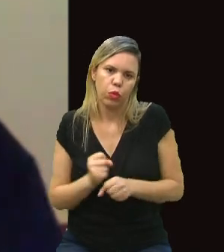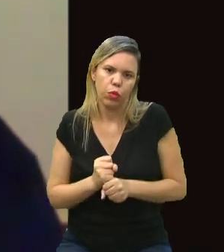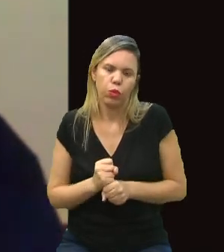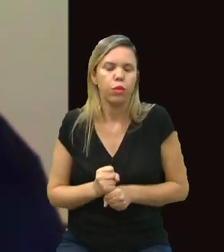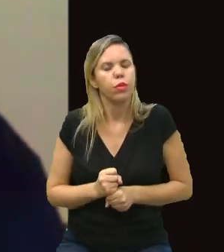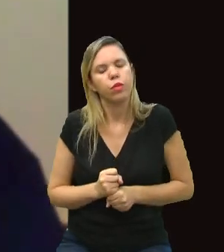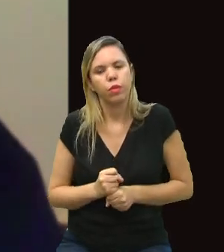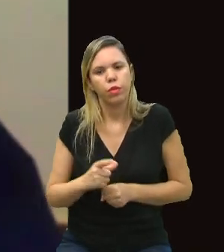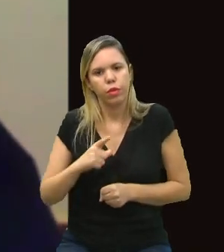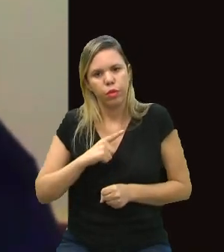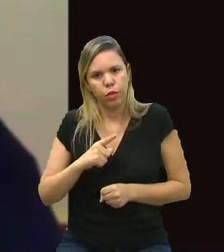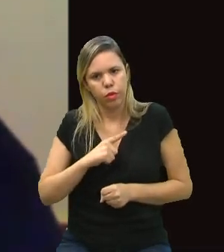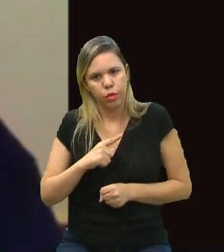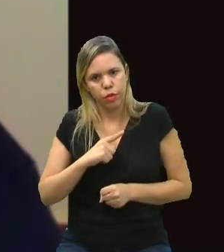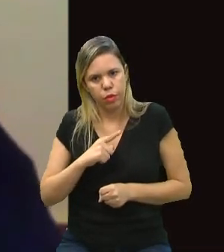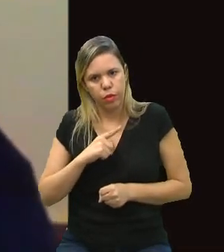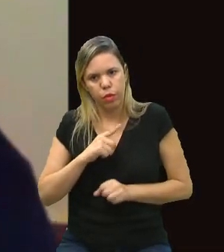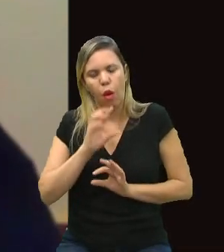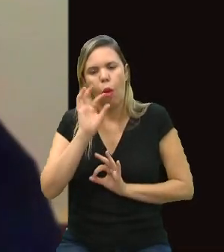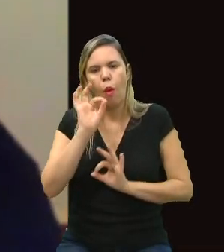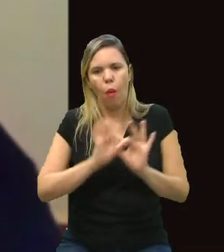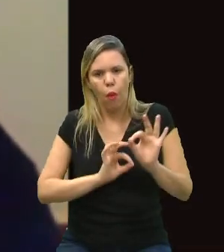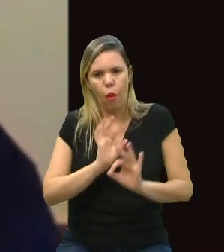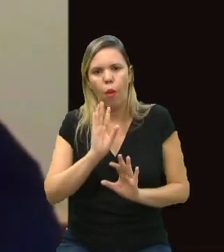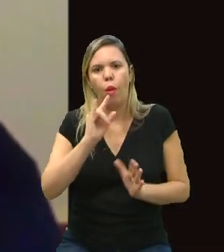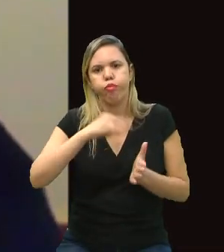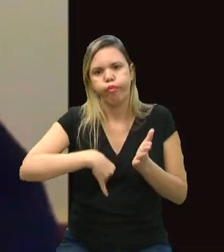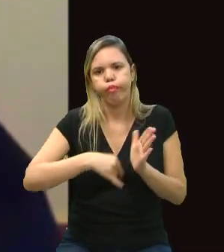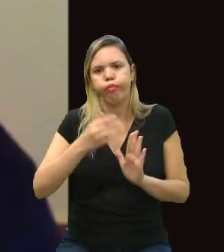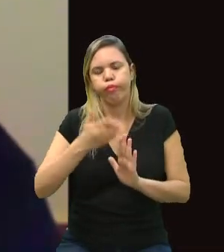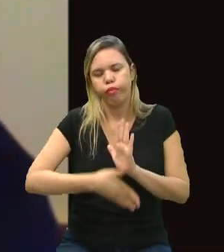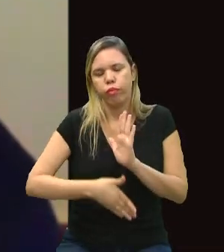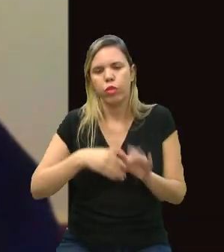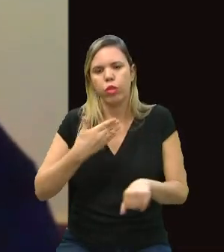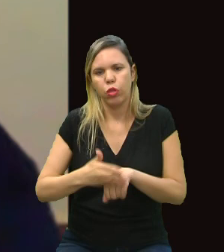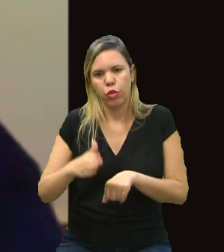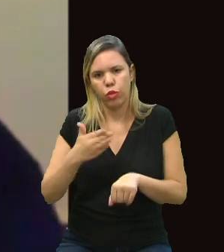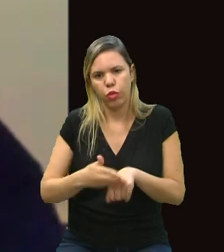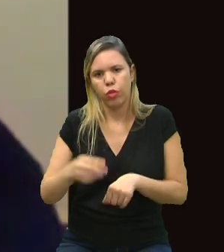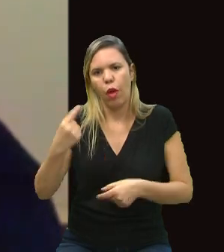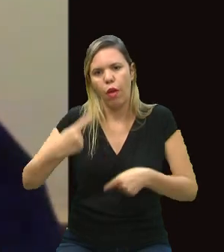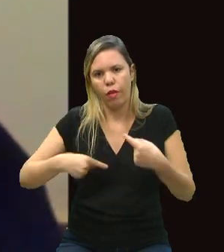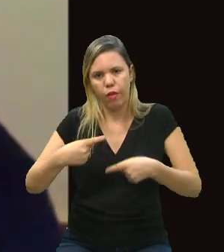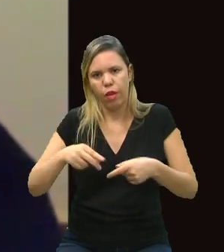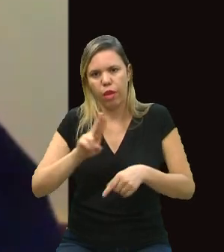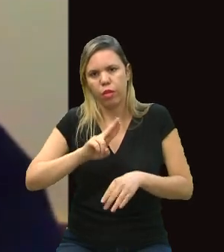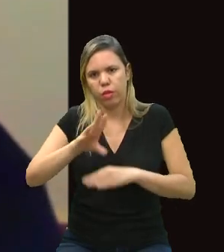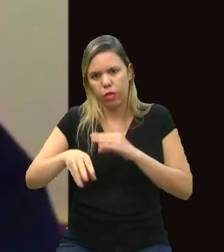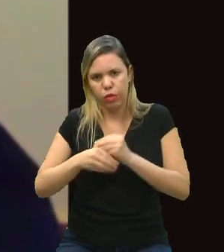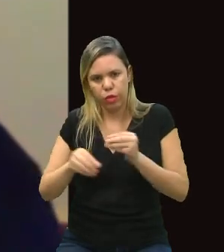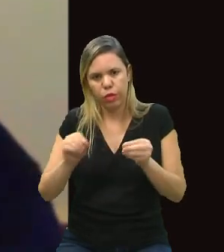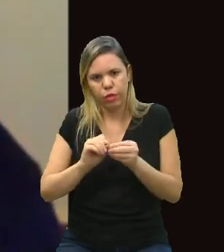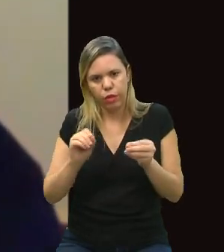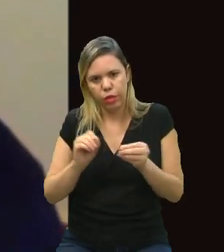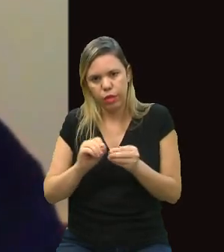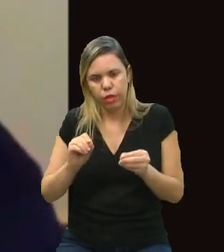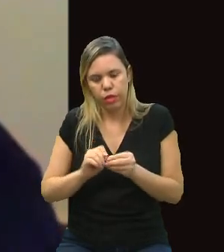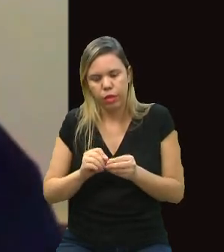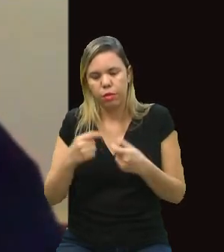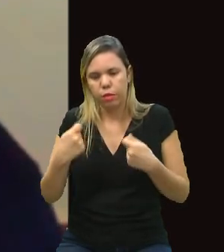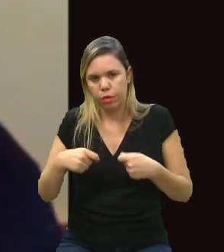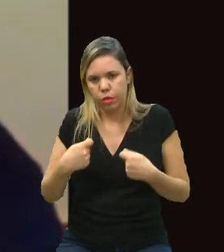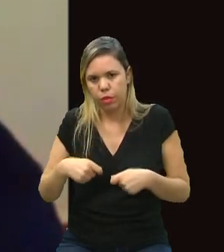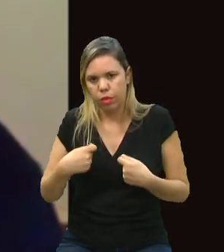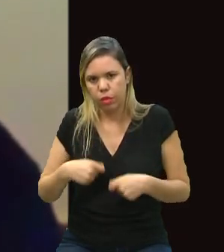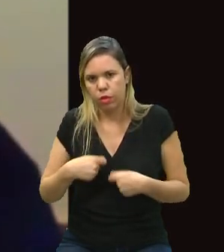fato, aplicar essas políticas. E, para aplicar essas políticas, a gente precisa de instituições fortes, né, como o IBAMA, o